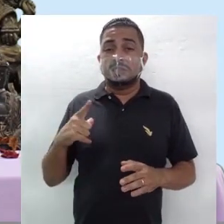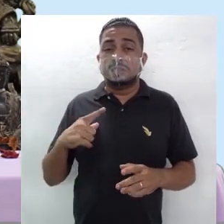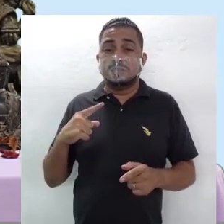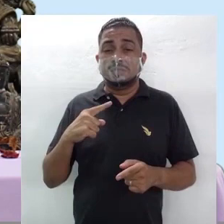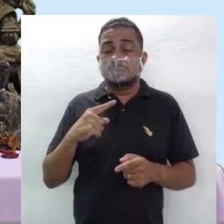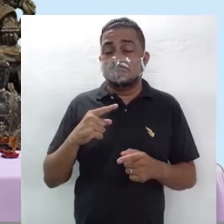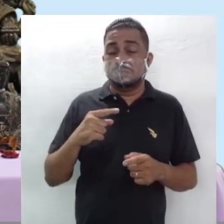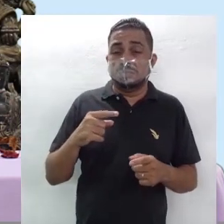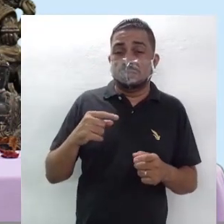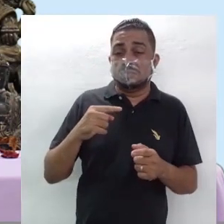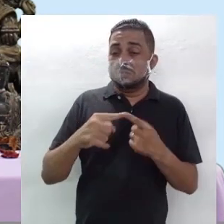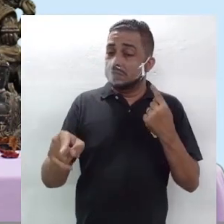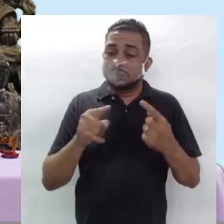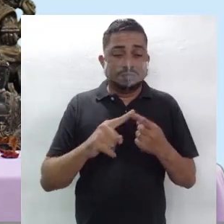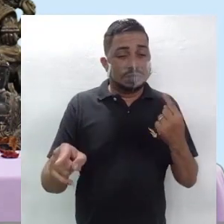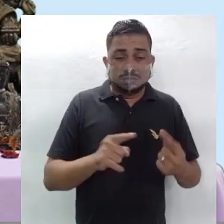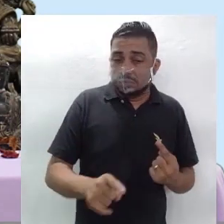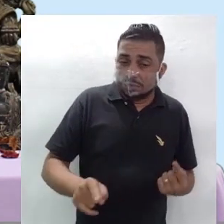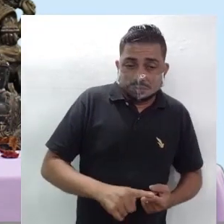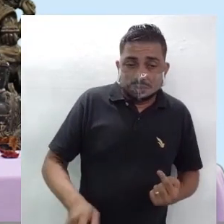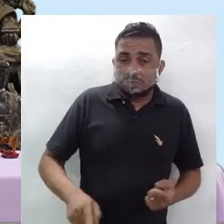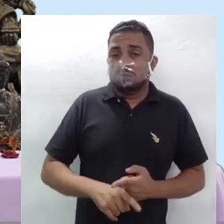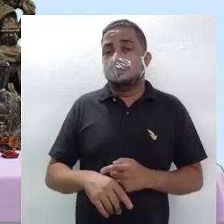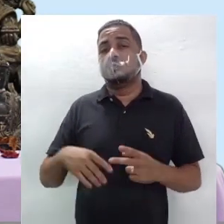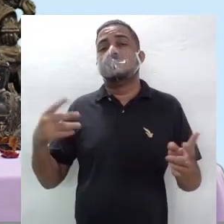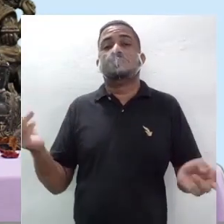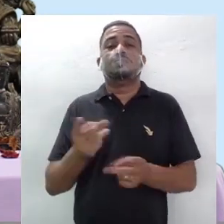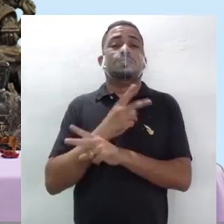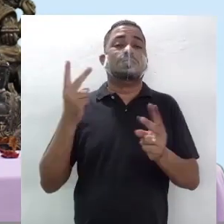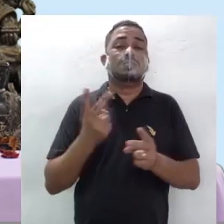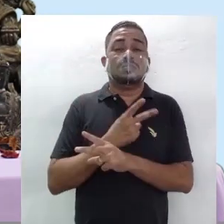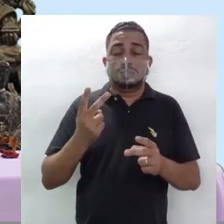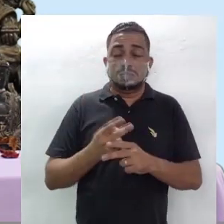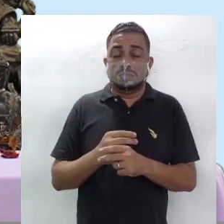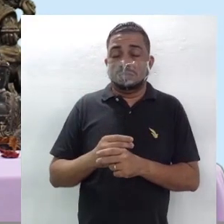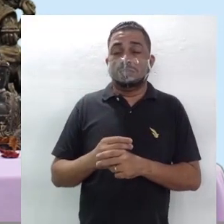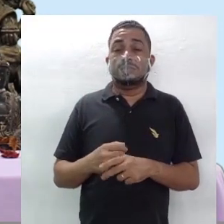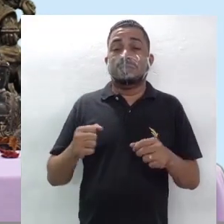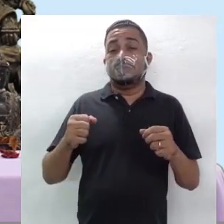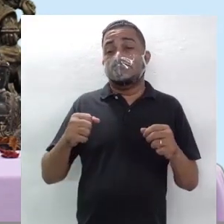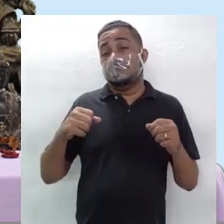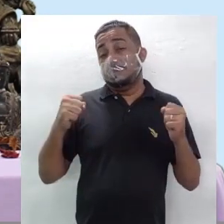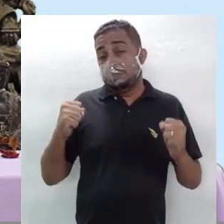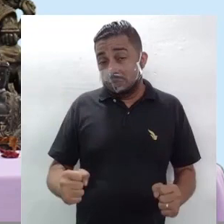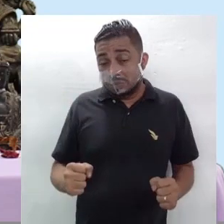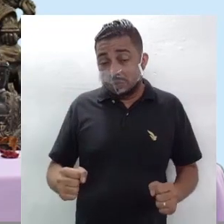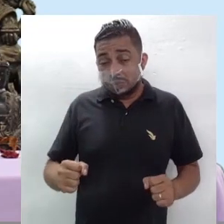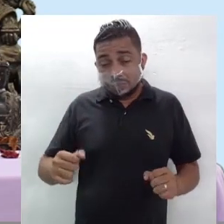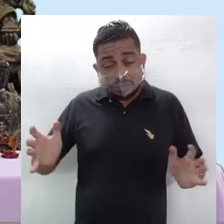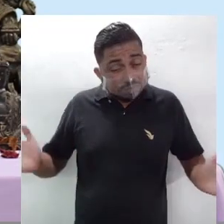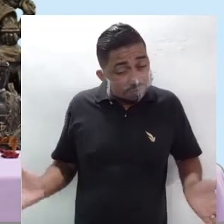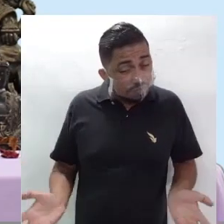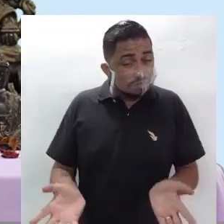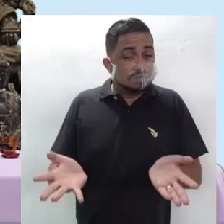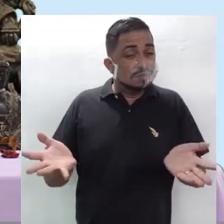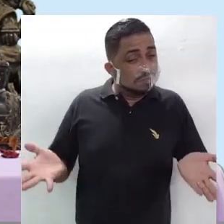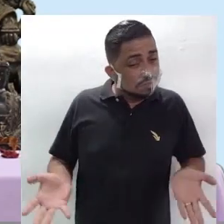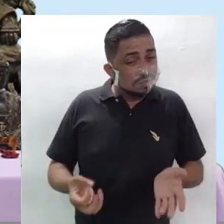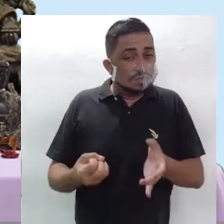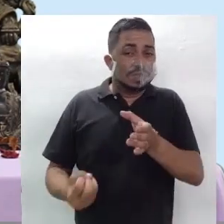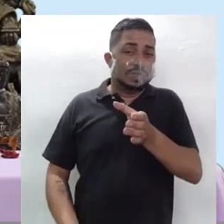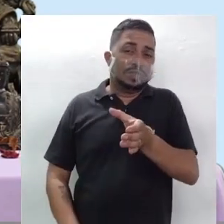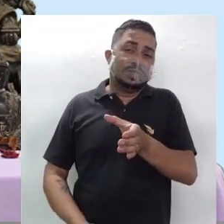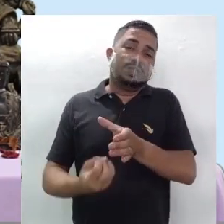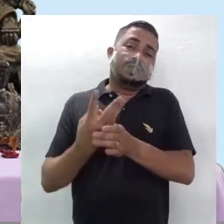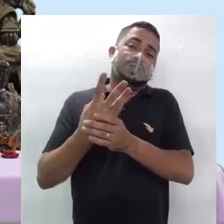o desencadeamento de uma tempestade que, por sua vez, vai impulsionar